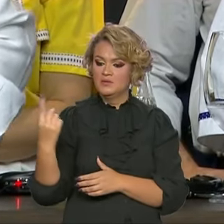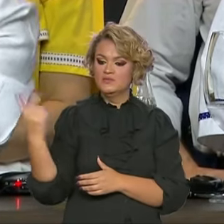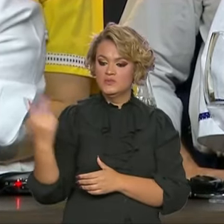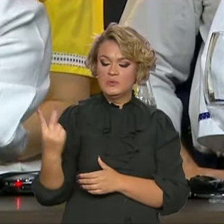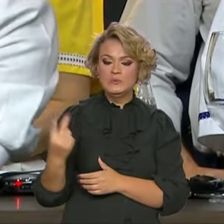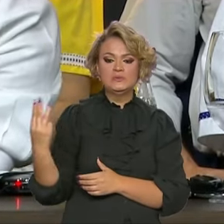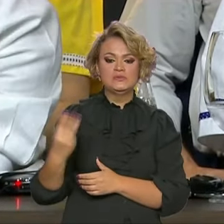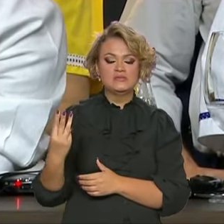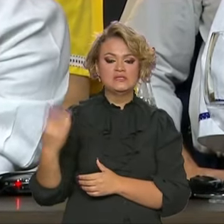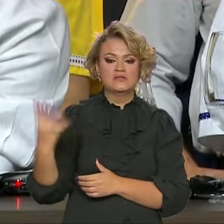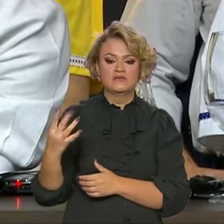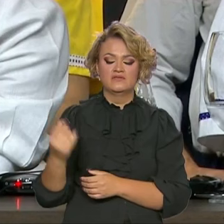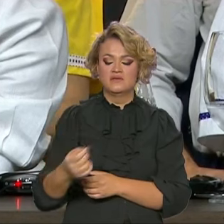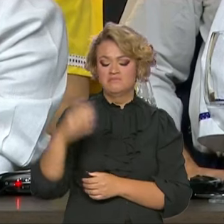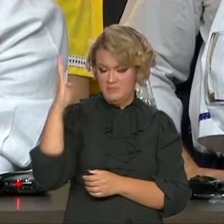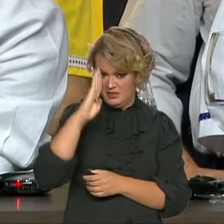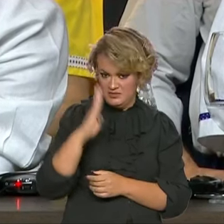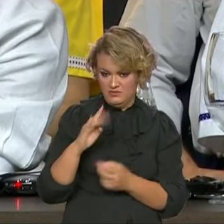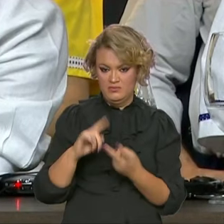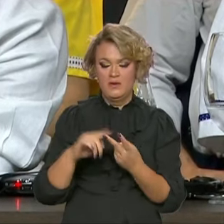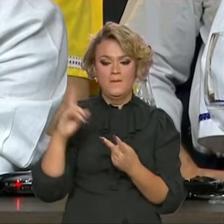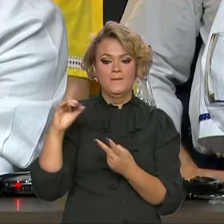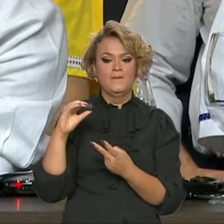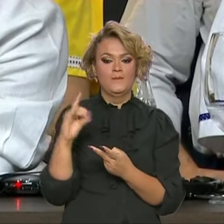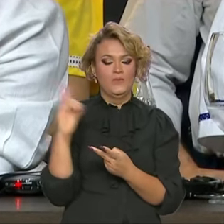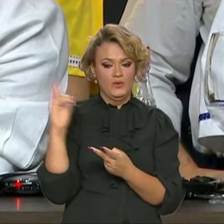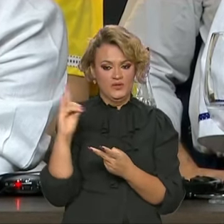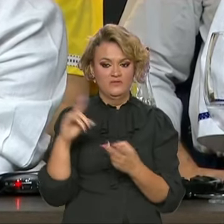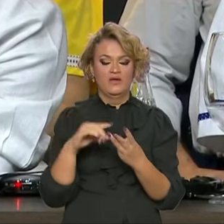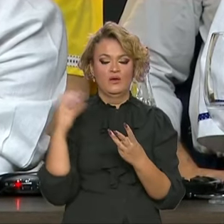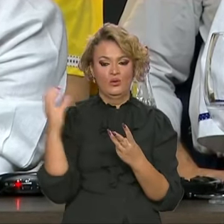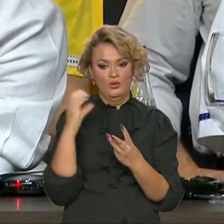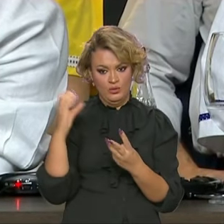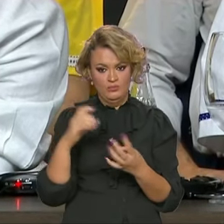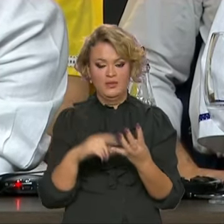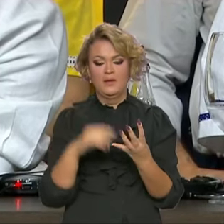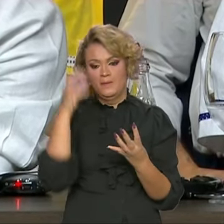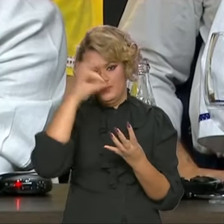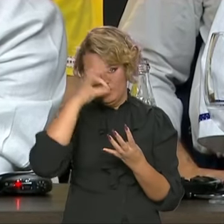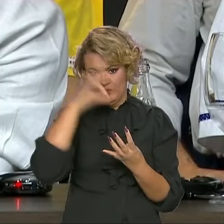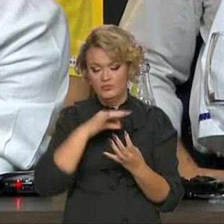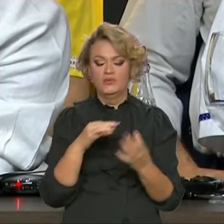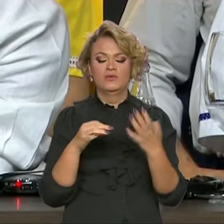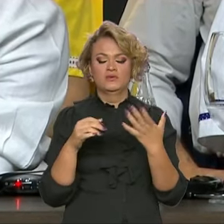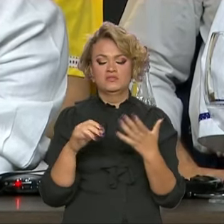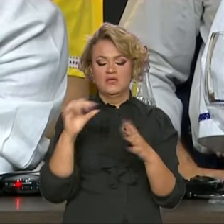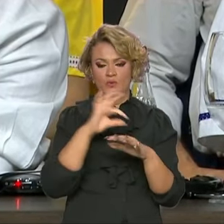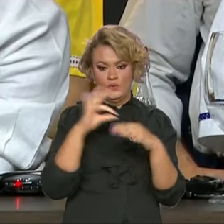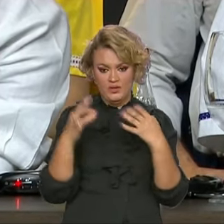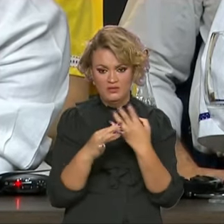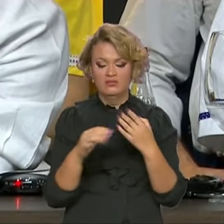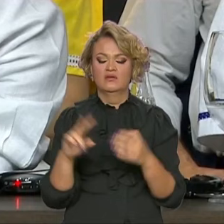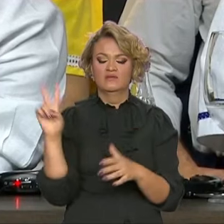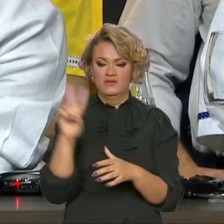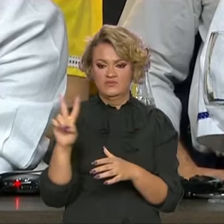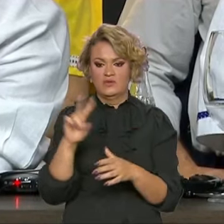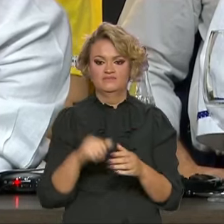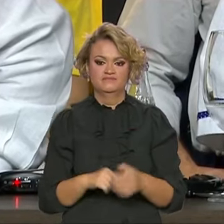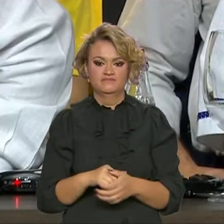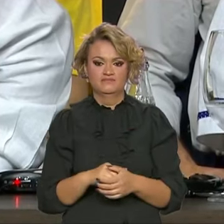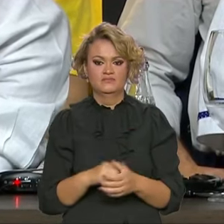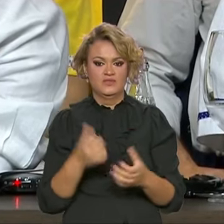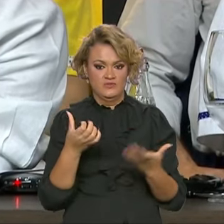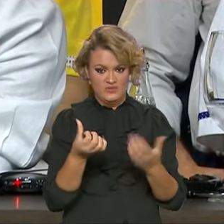será Brasil, Bolívia, Colômbia, Peru, Guiana e Venezuela.